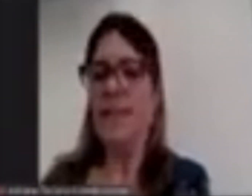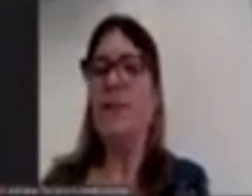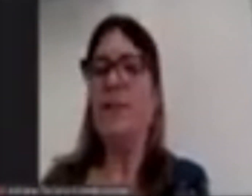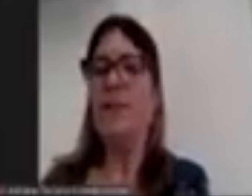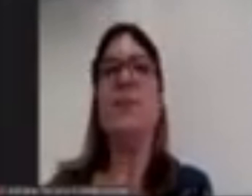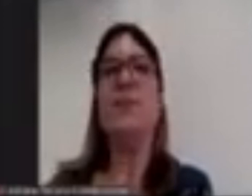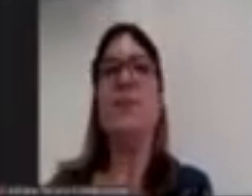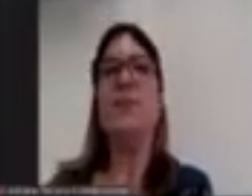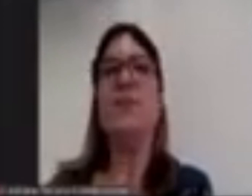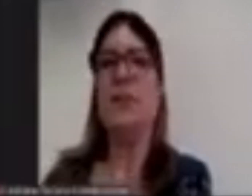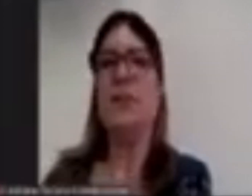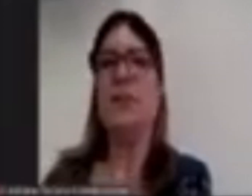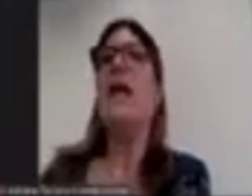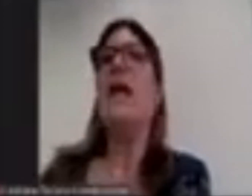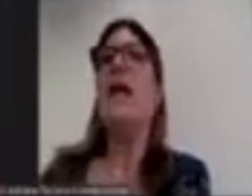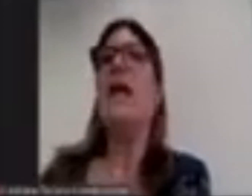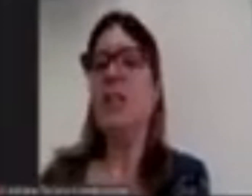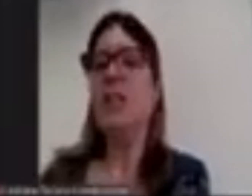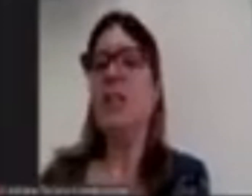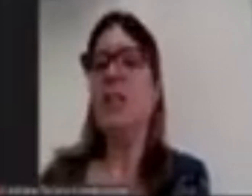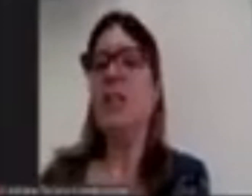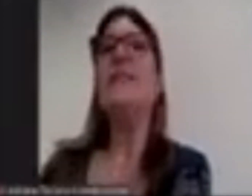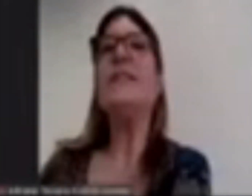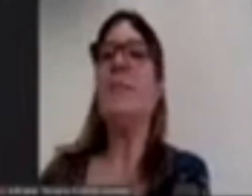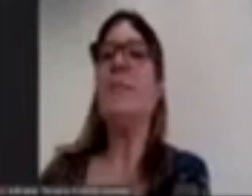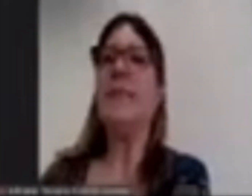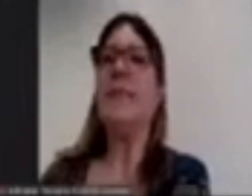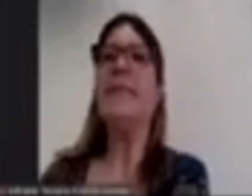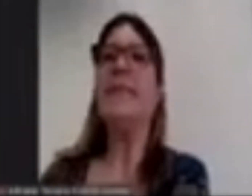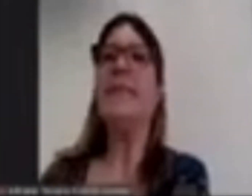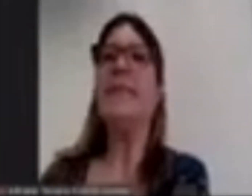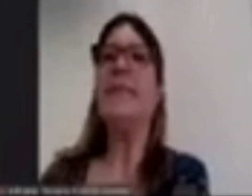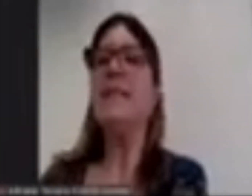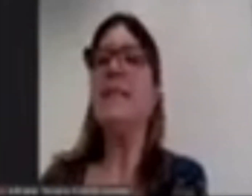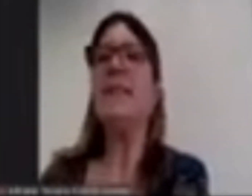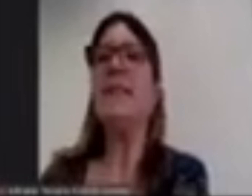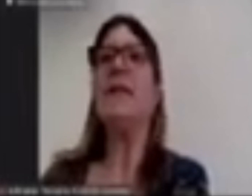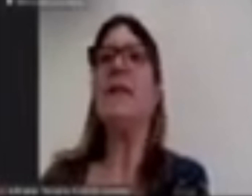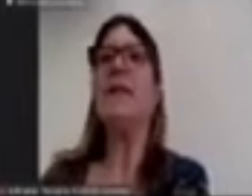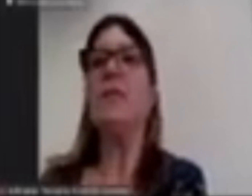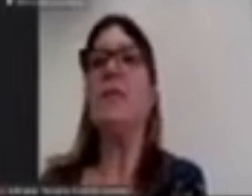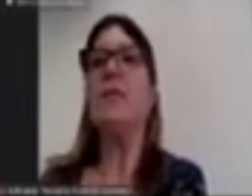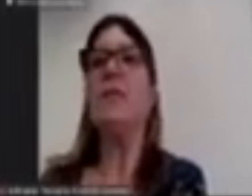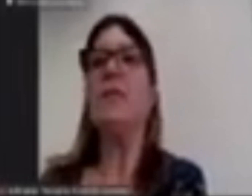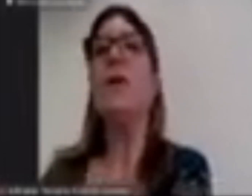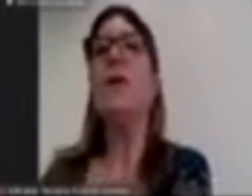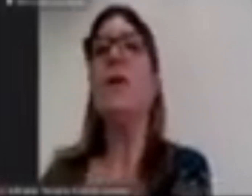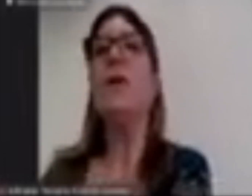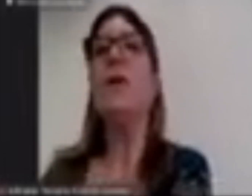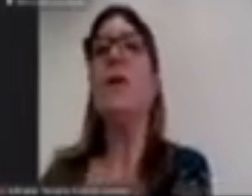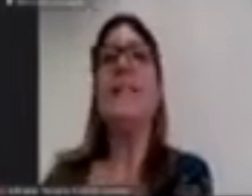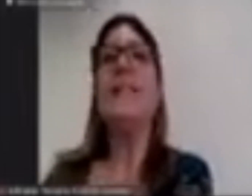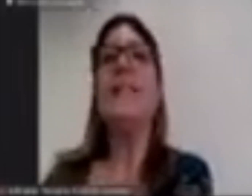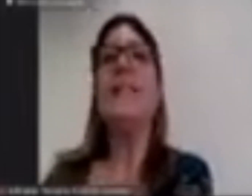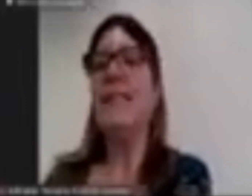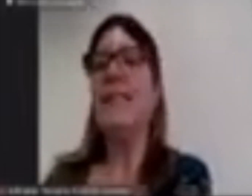do interstício de 5 anos. Nós já fizemos a semana passada 3 lives, estamos em franco desenvolvimento aí